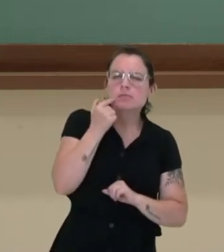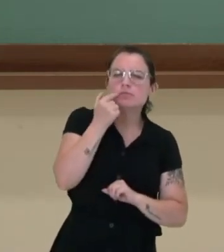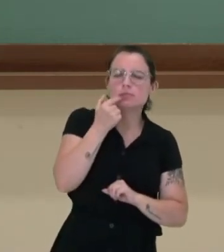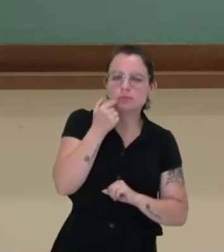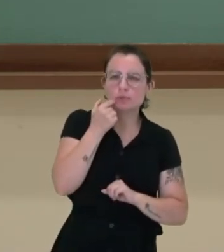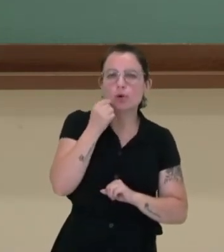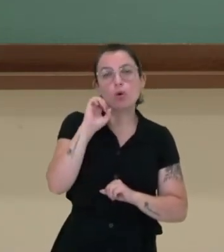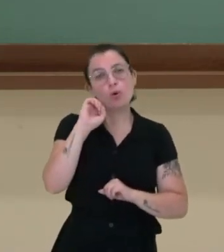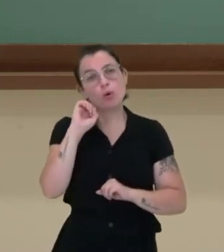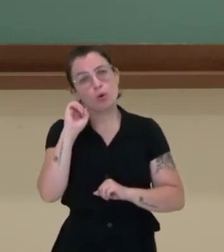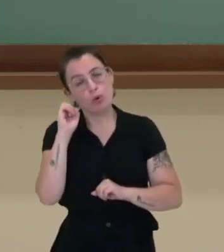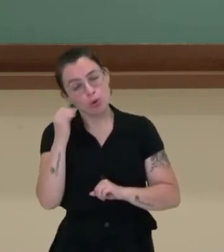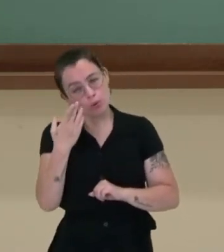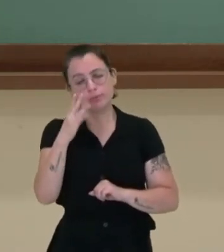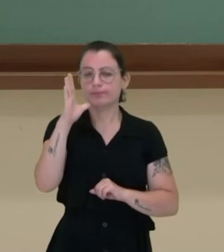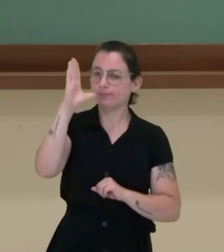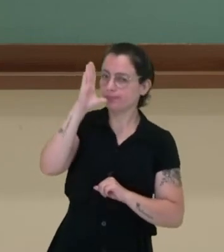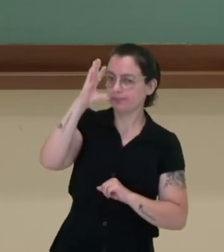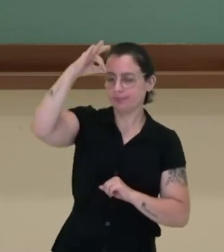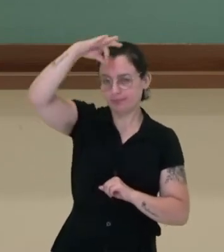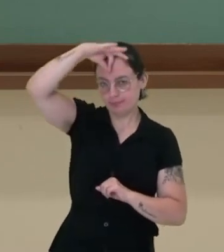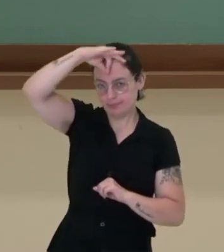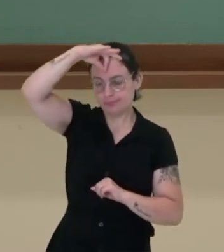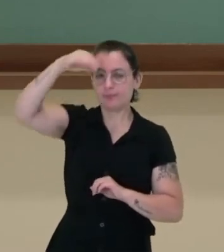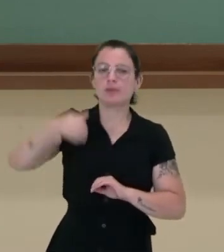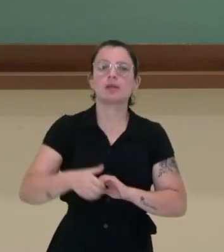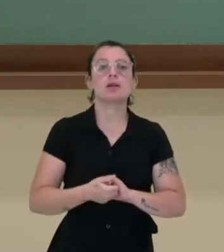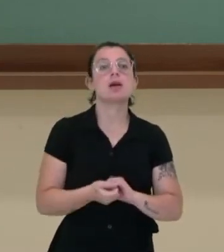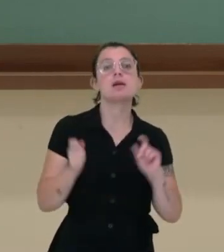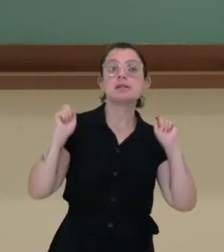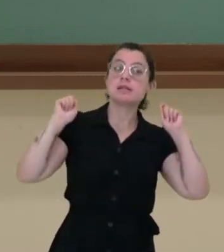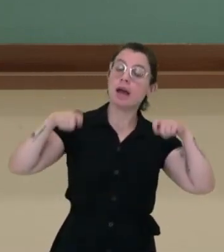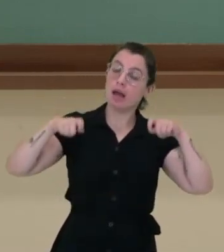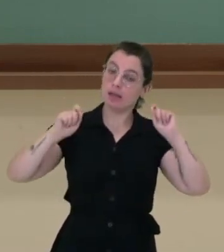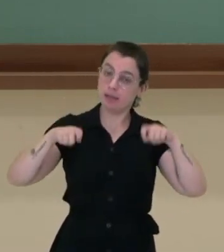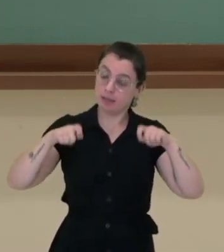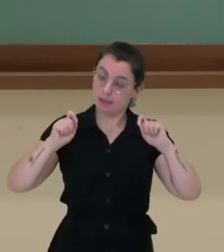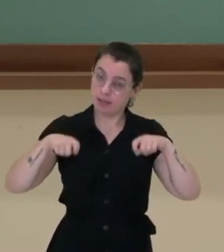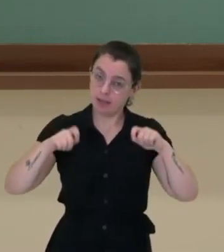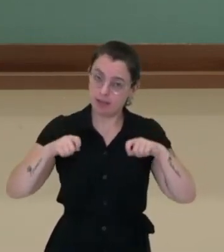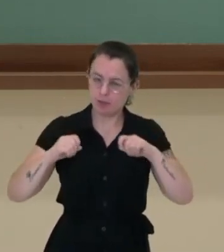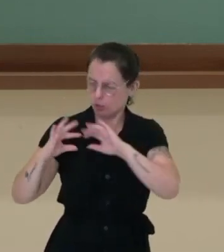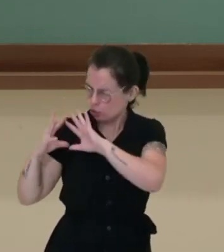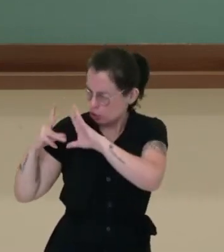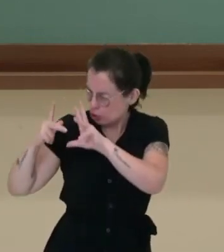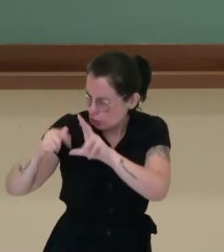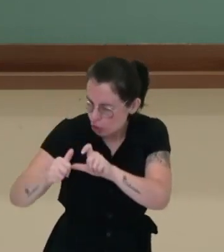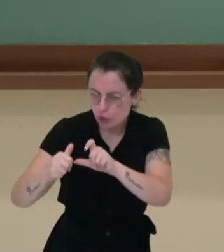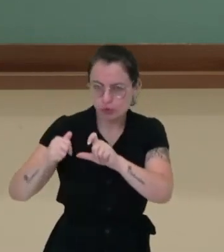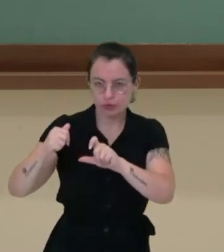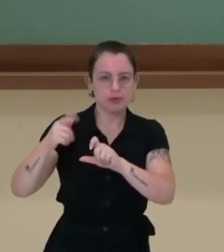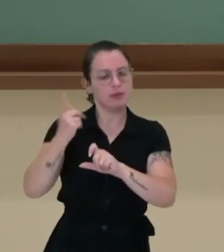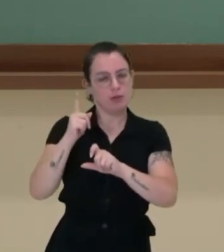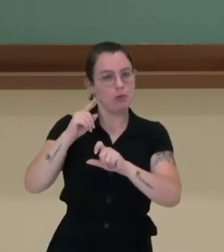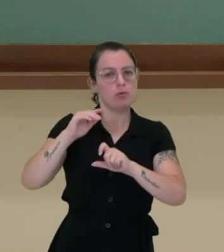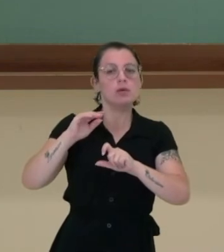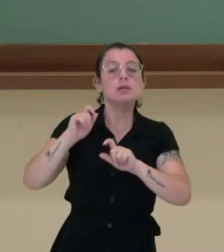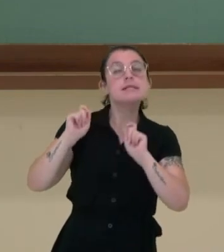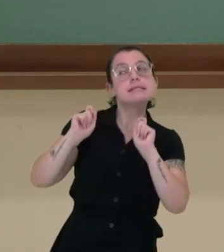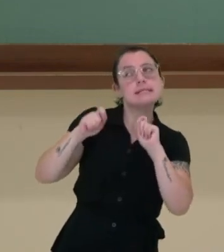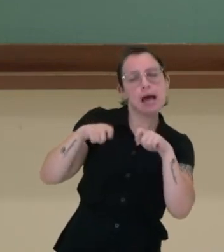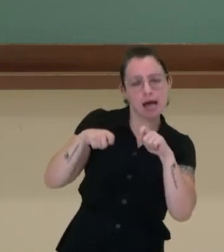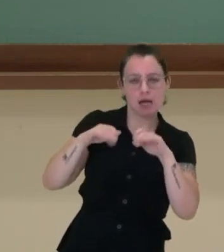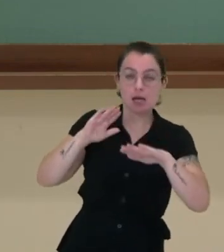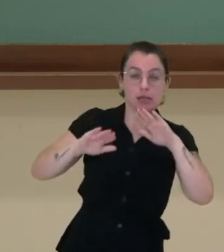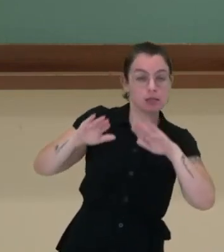ou genital pode ser, não são todos os casos, mas ela é considerada